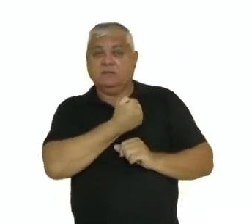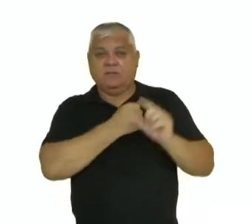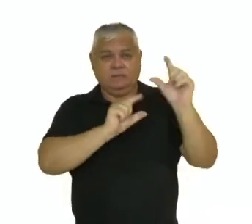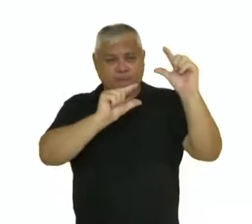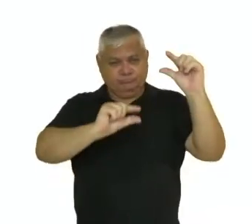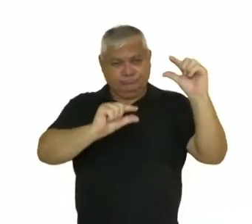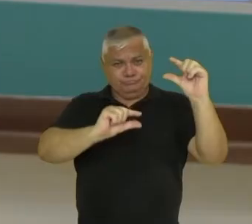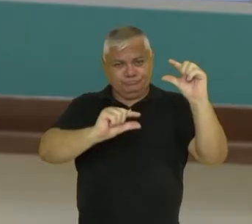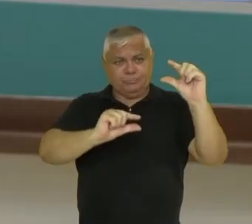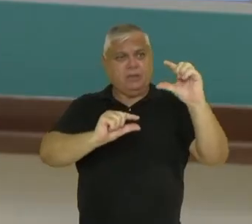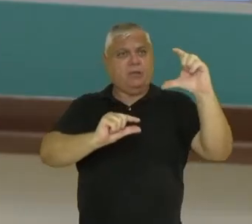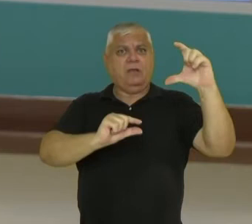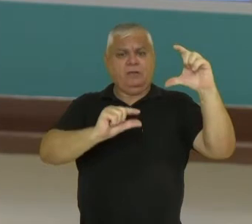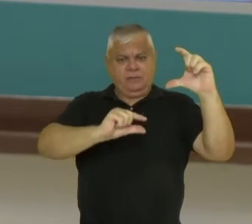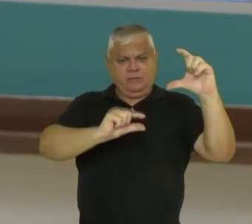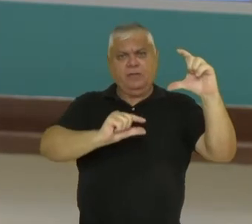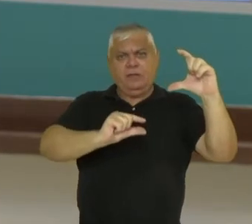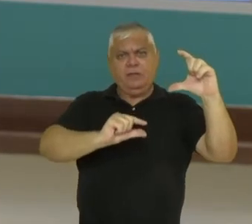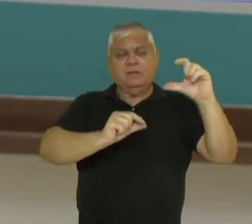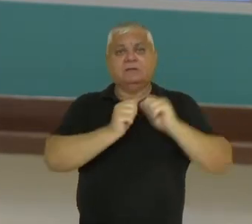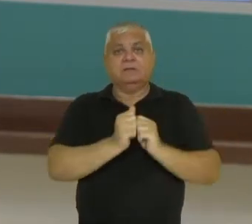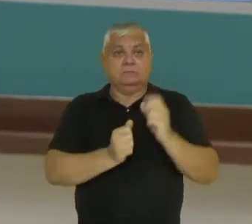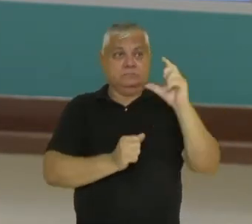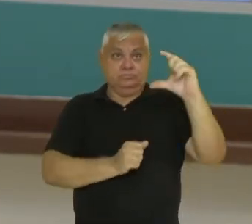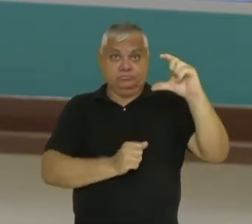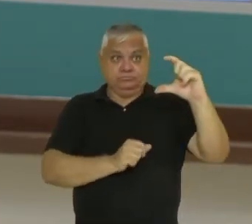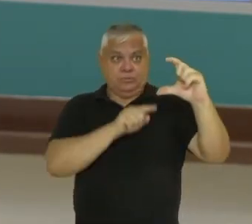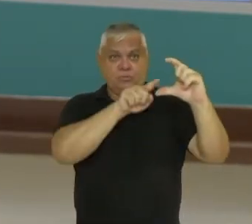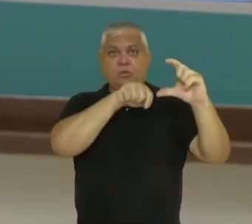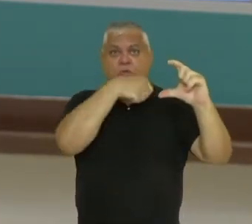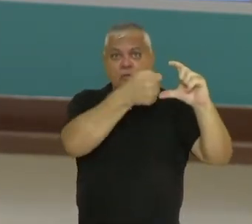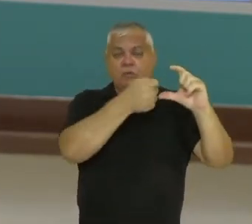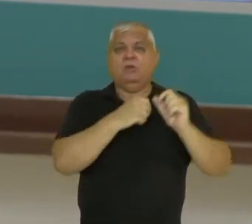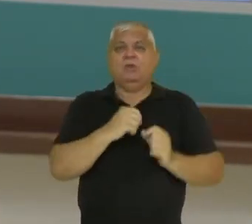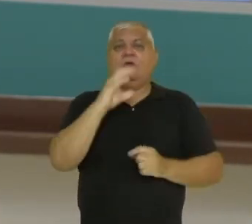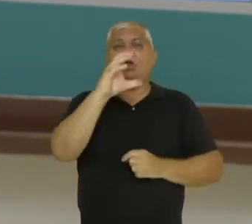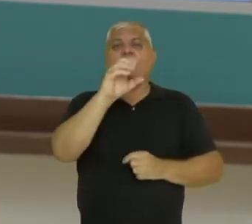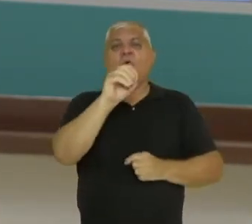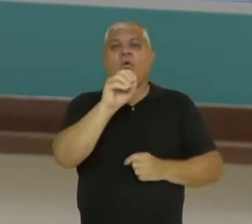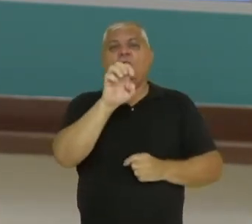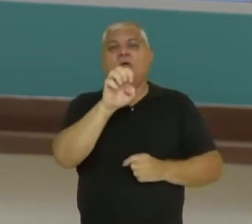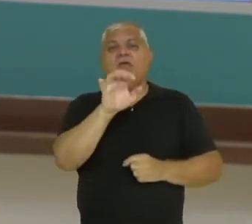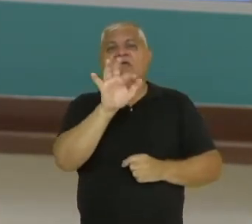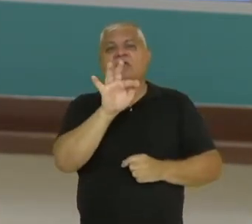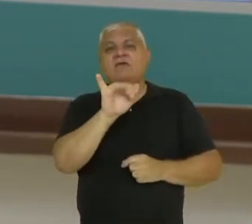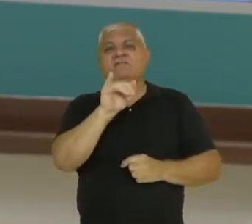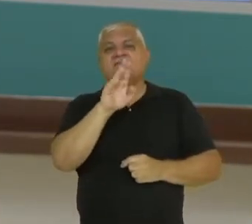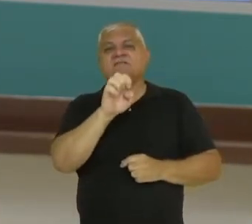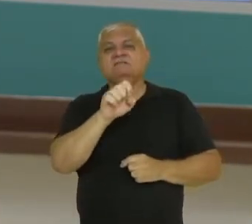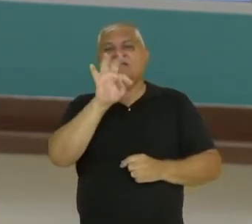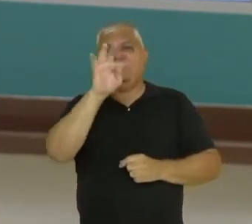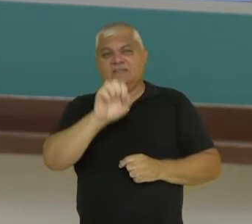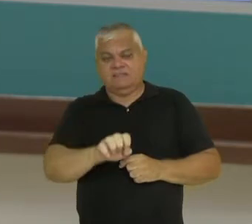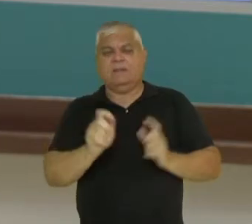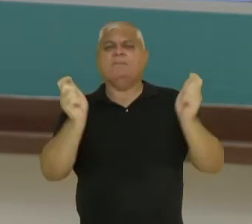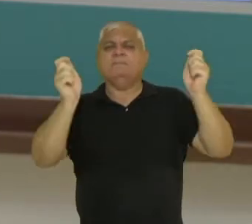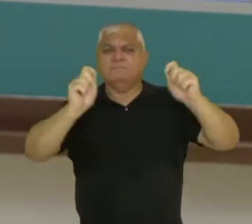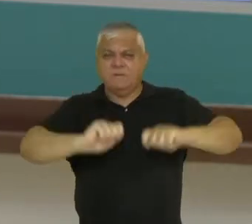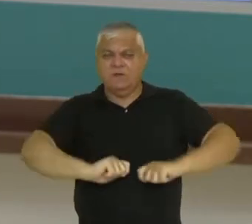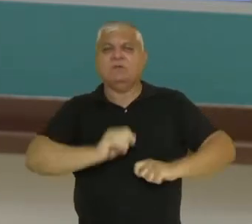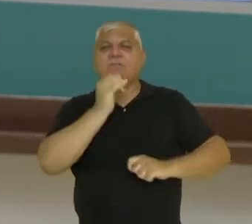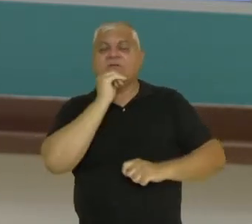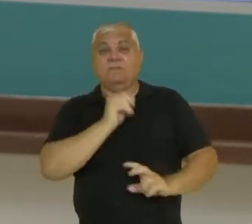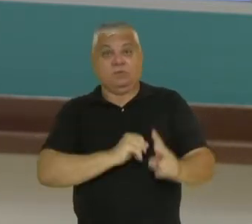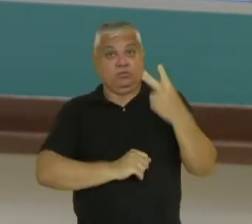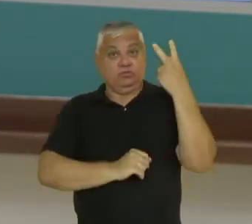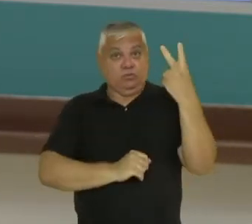também, são o quê? Então, olha só, os números grandes são chamados de coeficientes, tá? E eles podem ser lidos assim, como